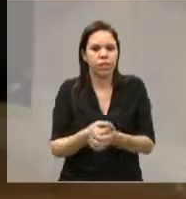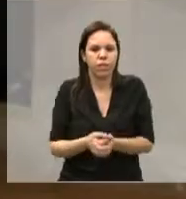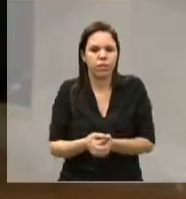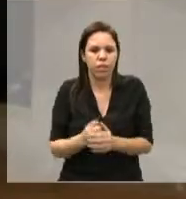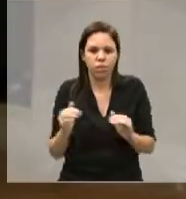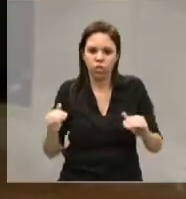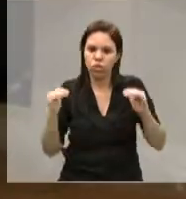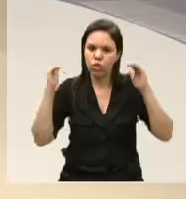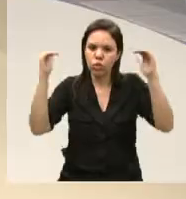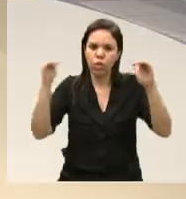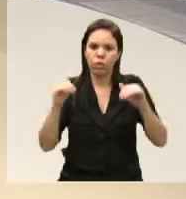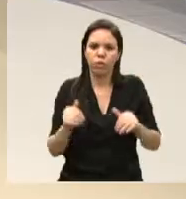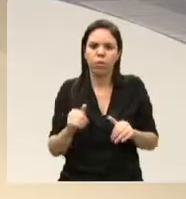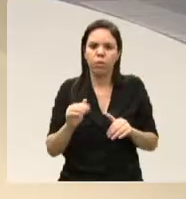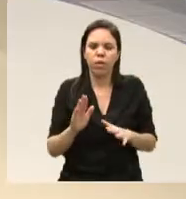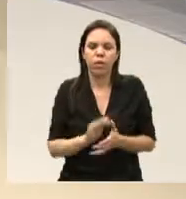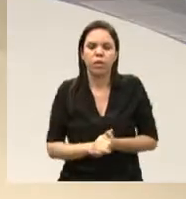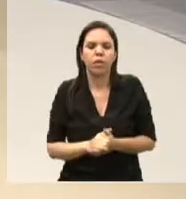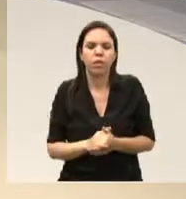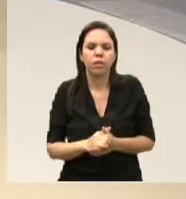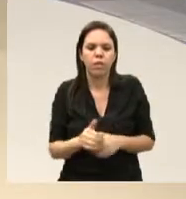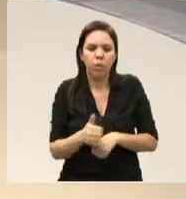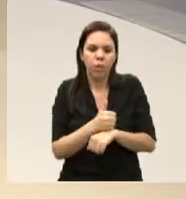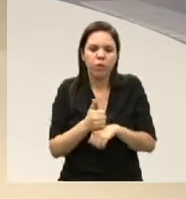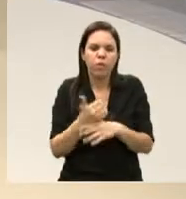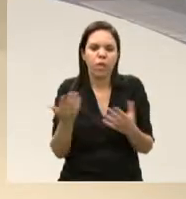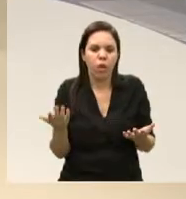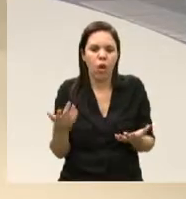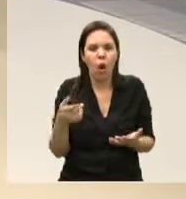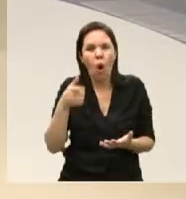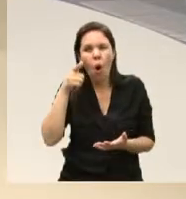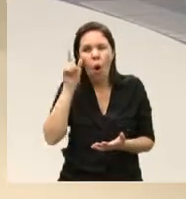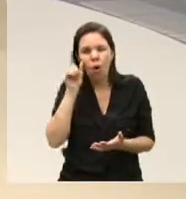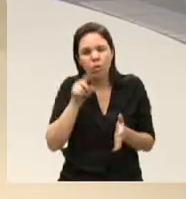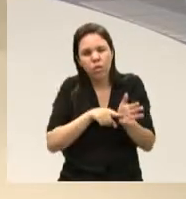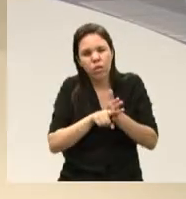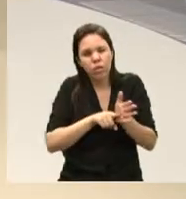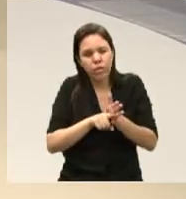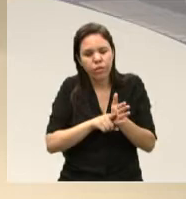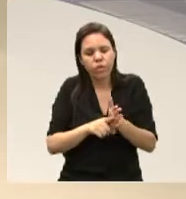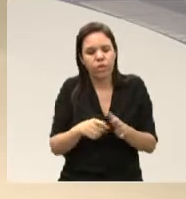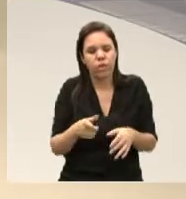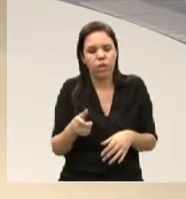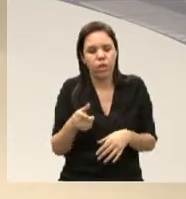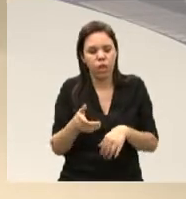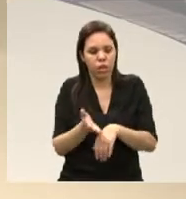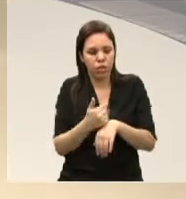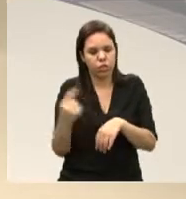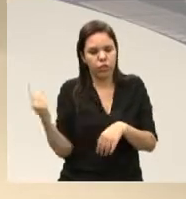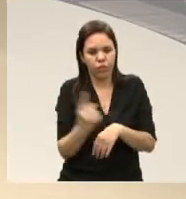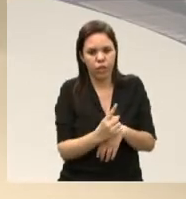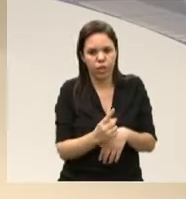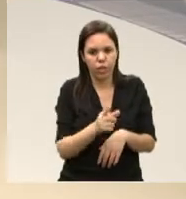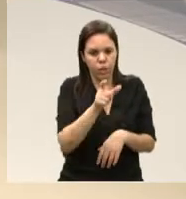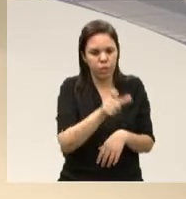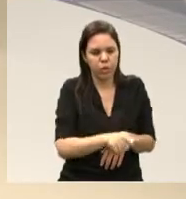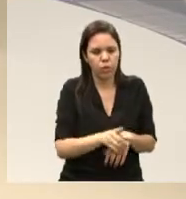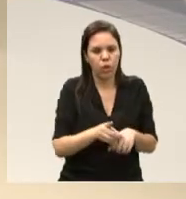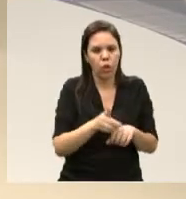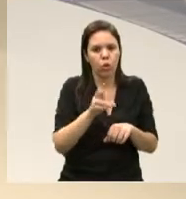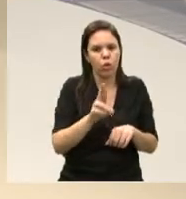sobe mais na carreira? Bom, eu olhei um estudo ontem, antes de vir. Uma pessoa com